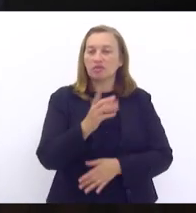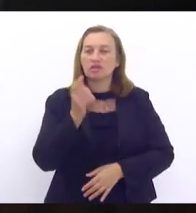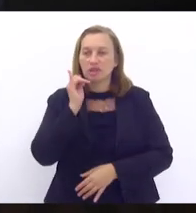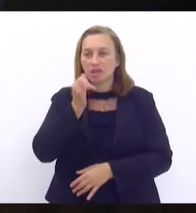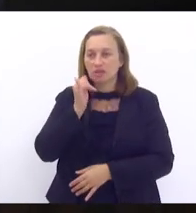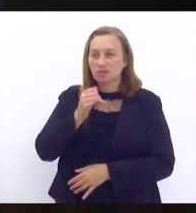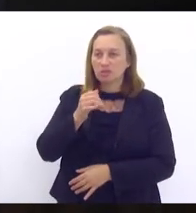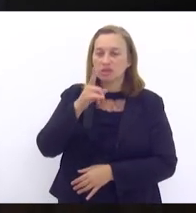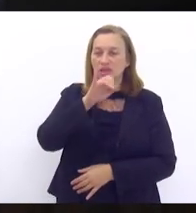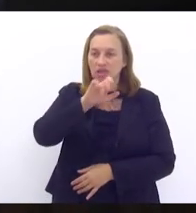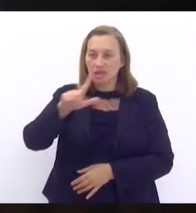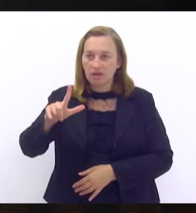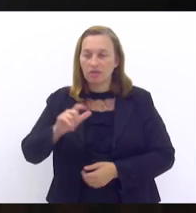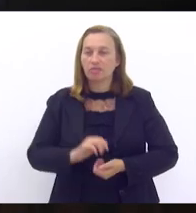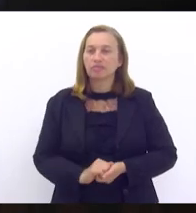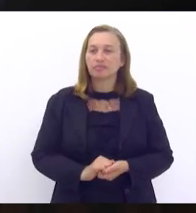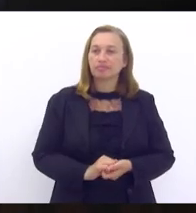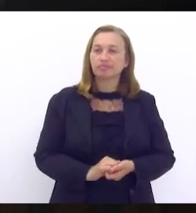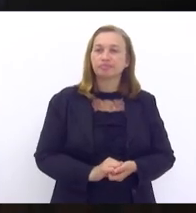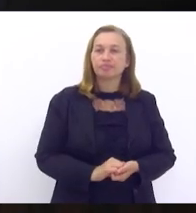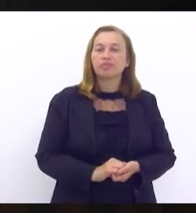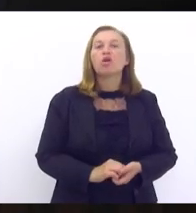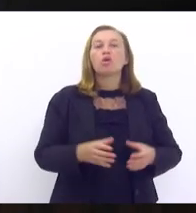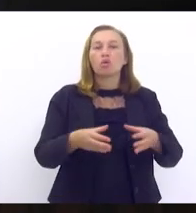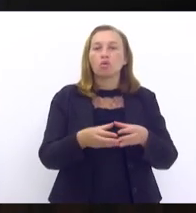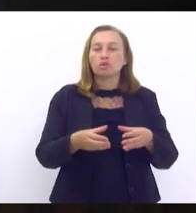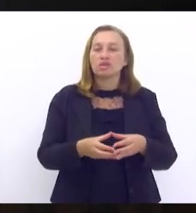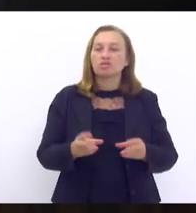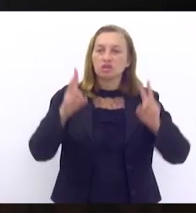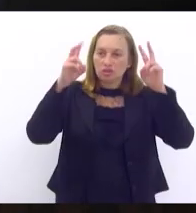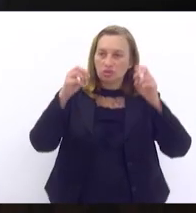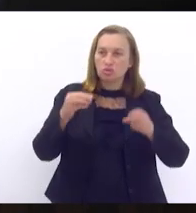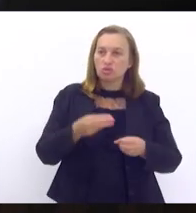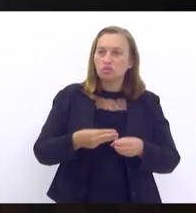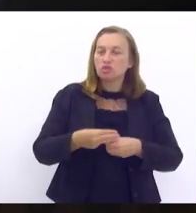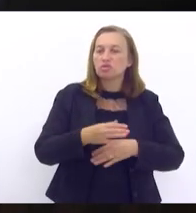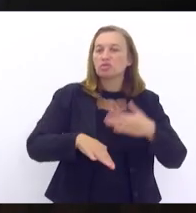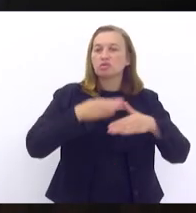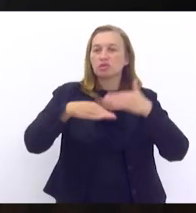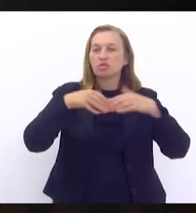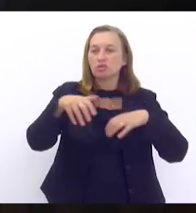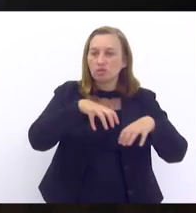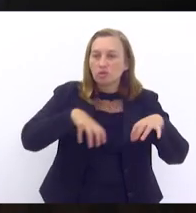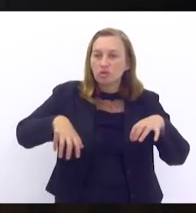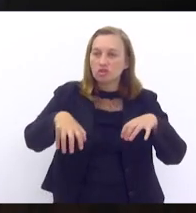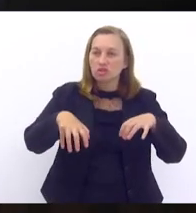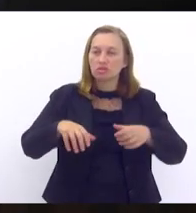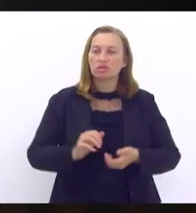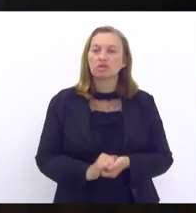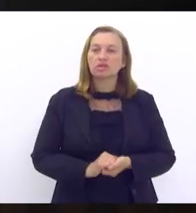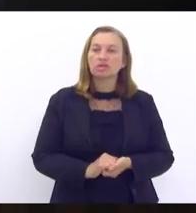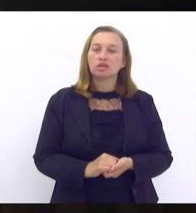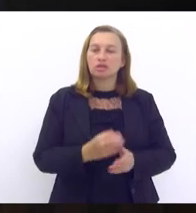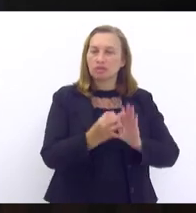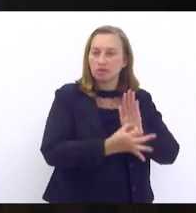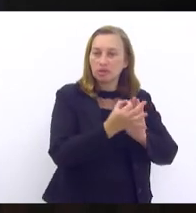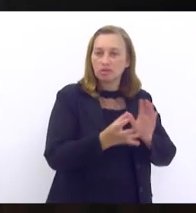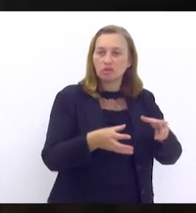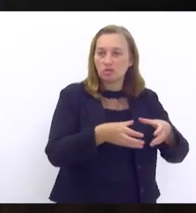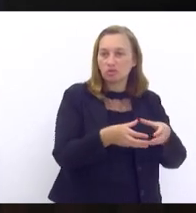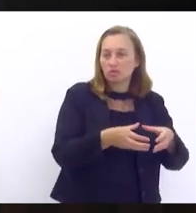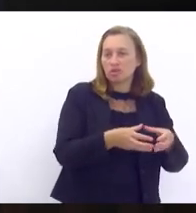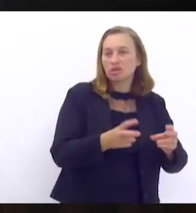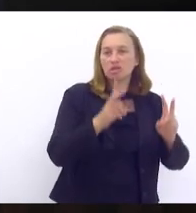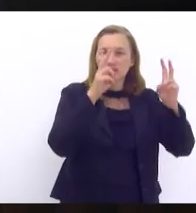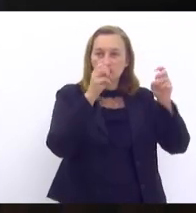Tiago Rangel. Pendendo de parecer da Comissão de Assuntos Municipais e Desenvolvimento Regional, para emitir parecer pela Comissão de